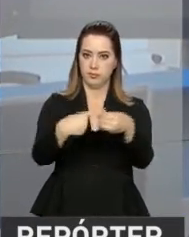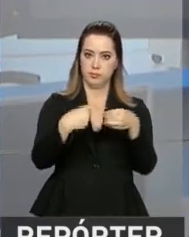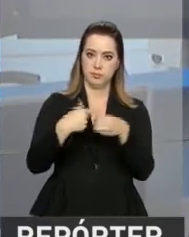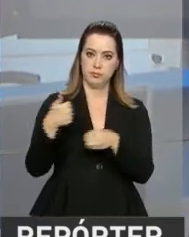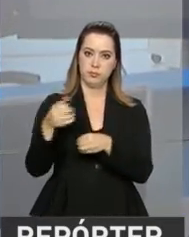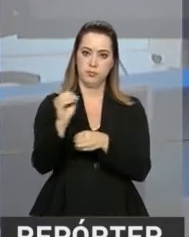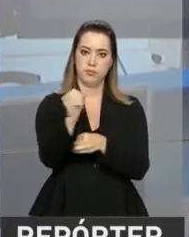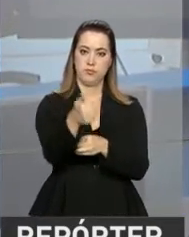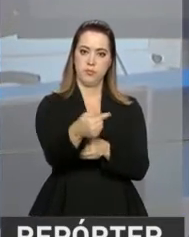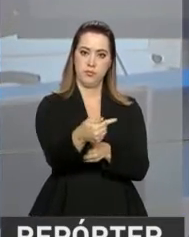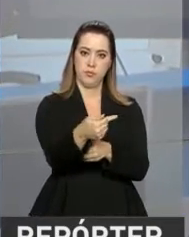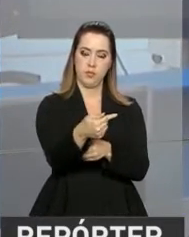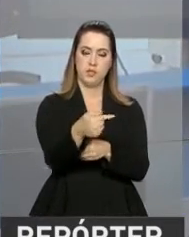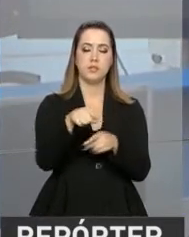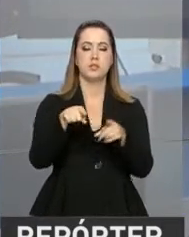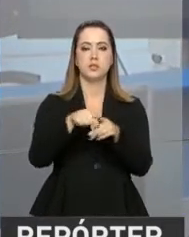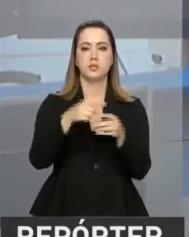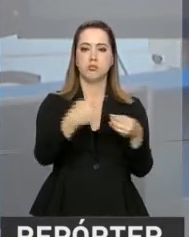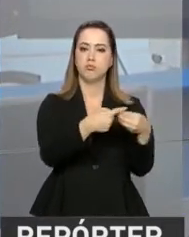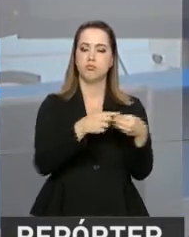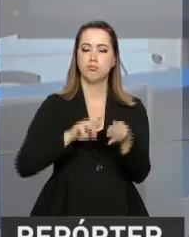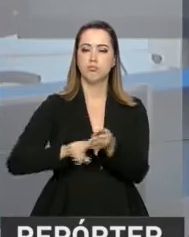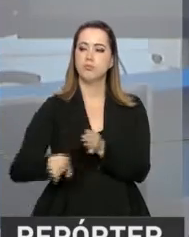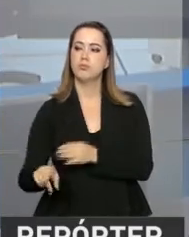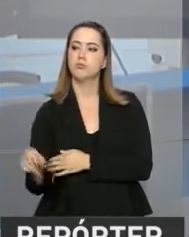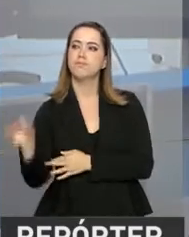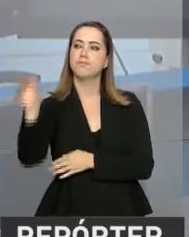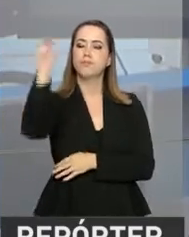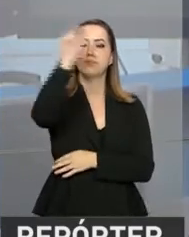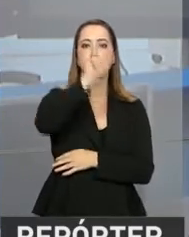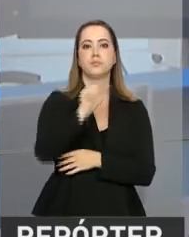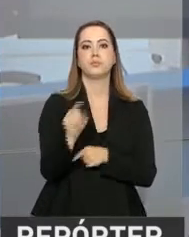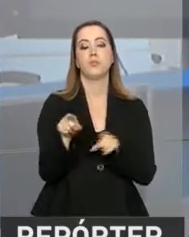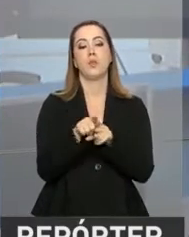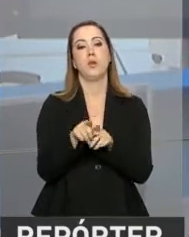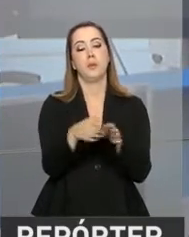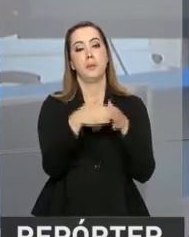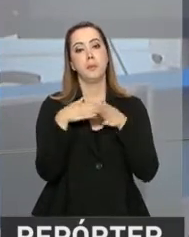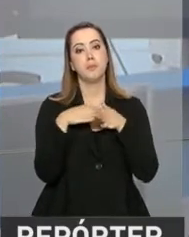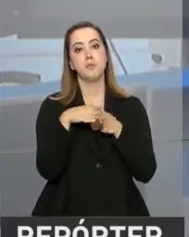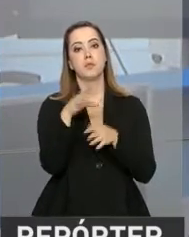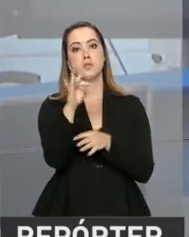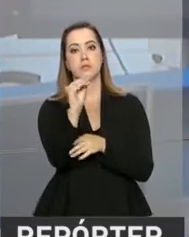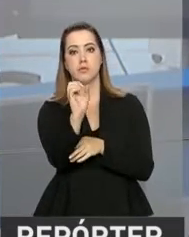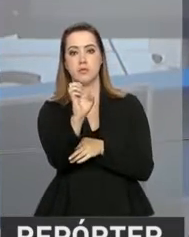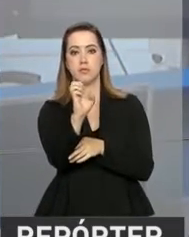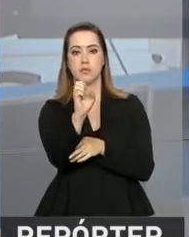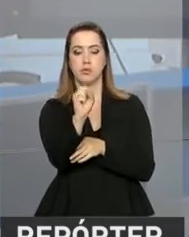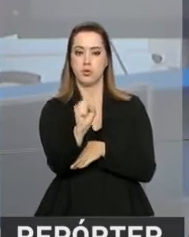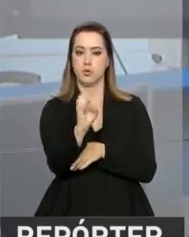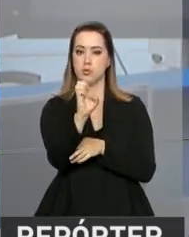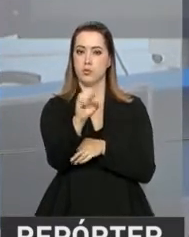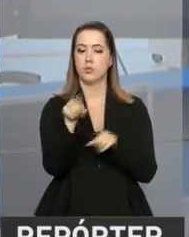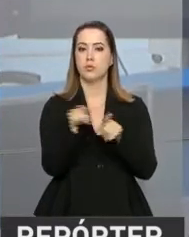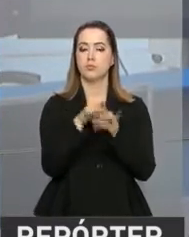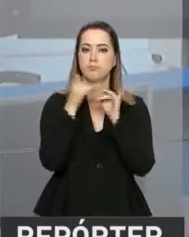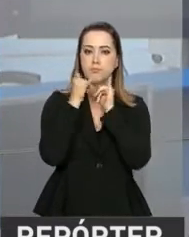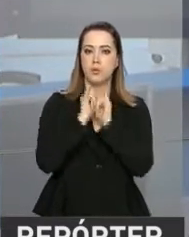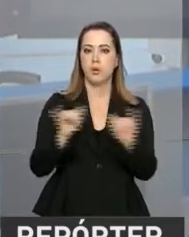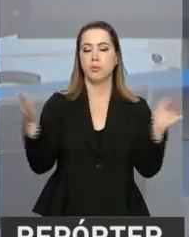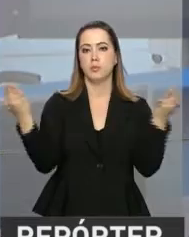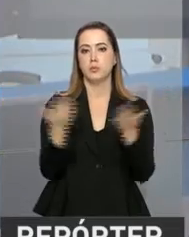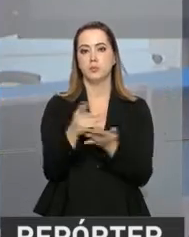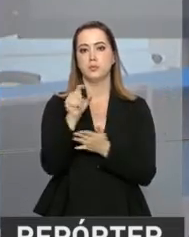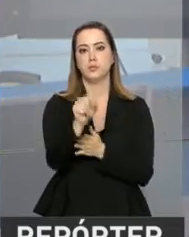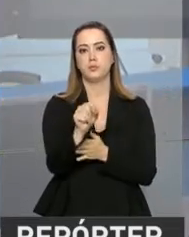107 municípios brasileiros a decisão atende a um pedido do Tribunal Superior Eleitoral e foi publicada no Diário Oficial da União desta